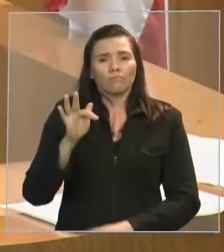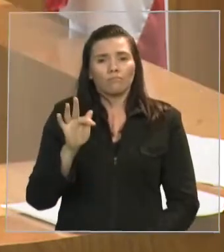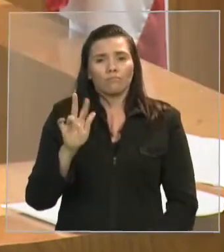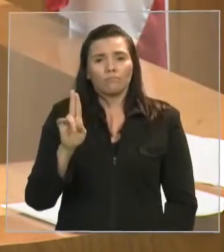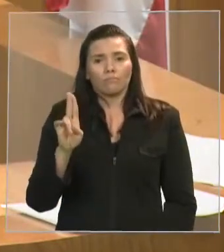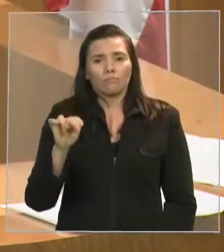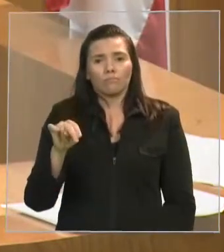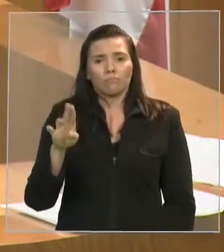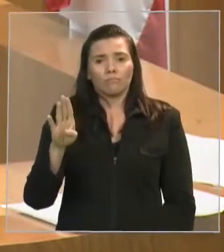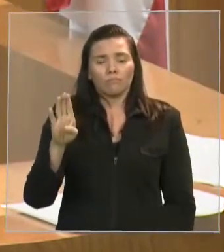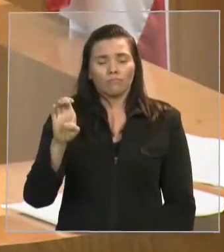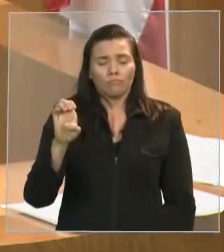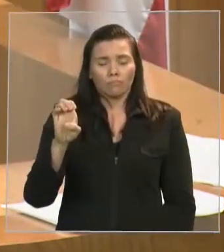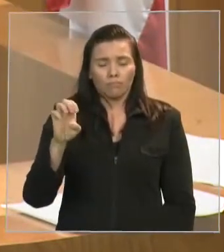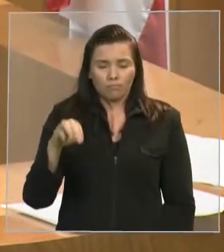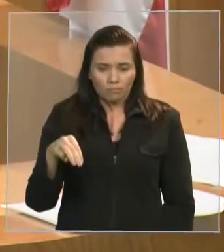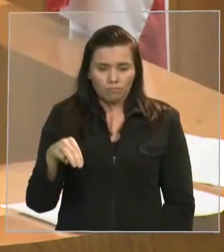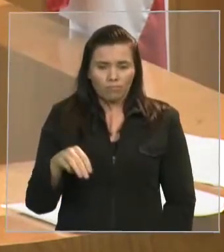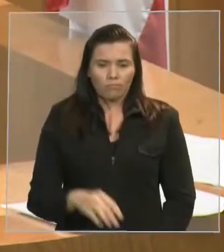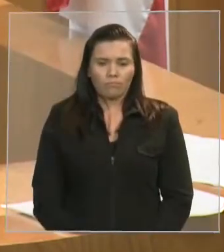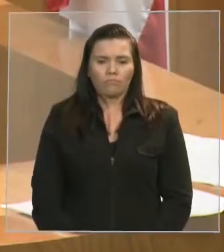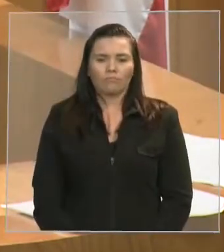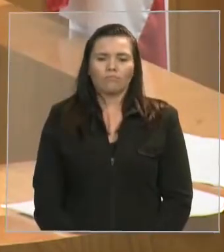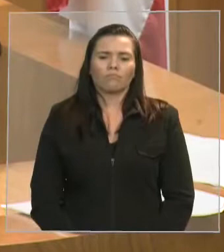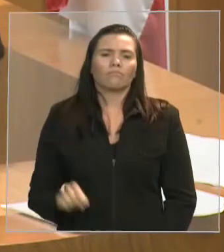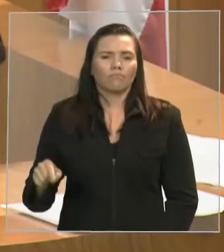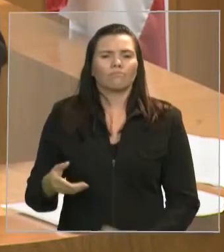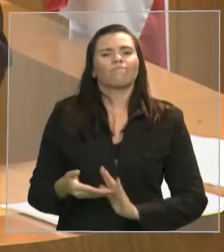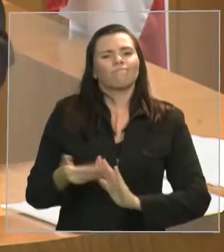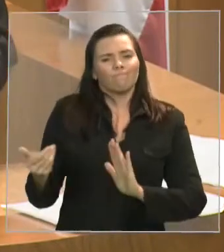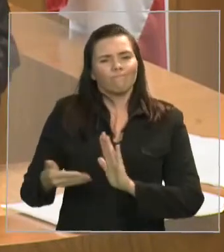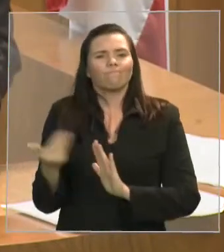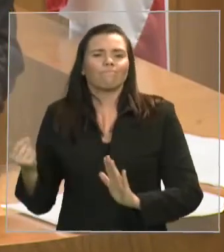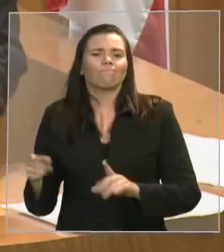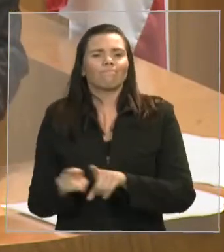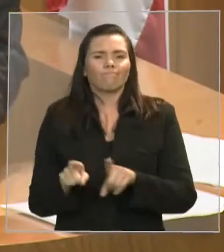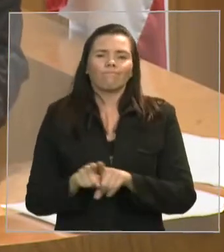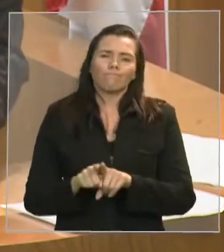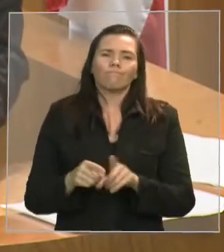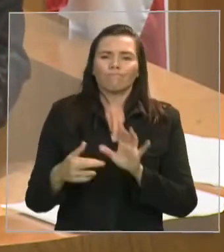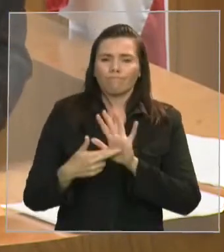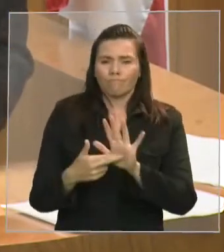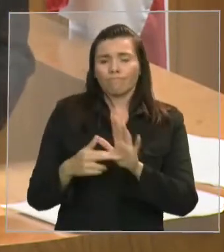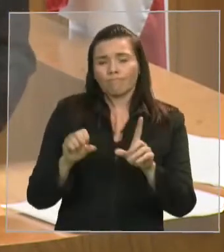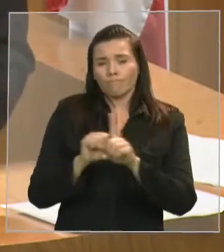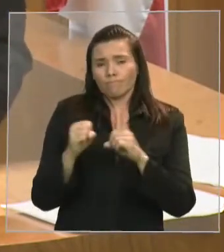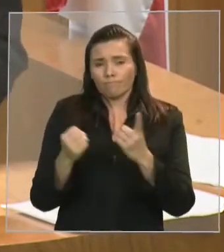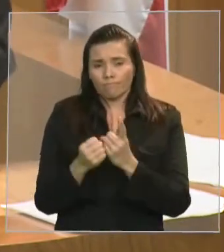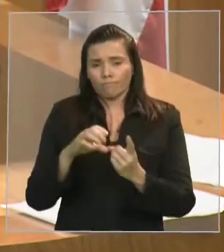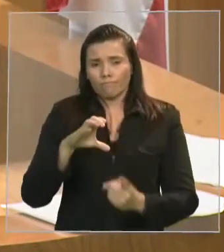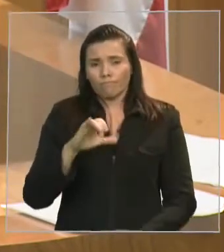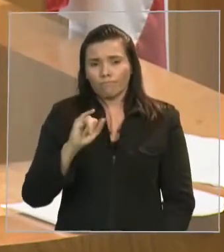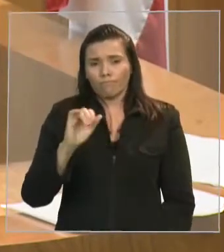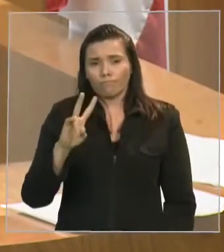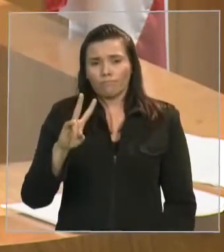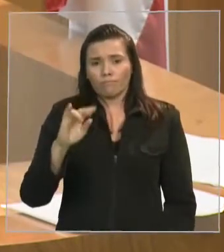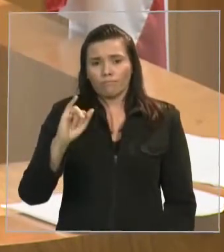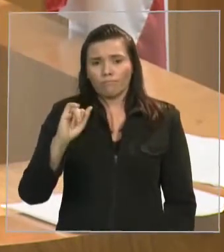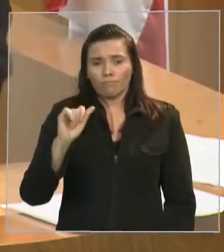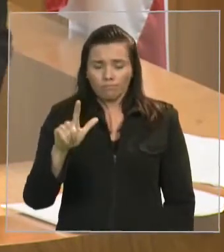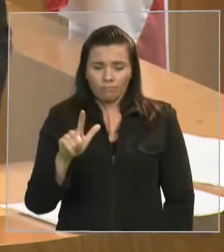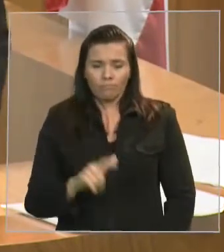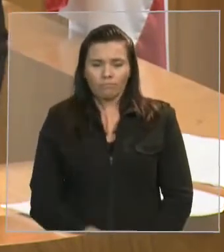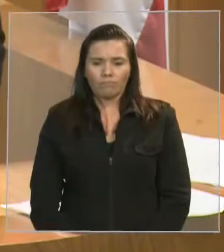vem completando o seu pacote de maldades, trazer essa jurisprudência que por ele foi criada, que é retirar